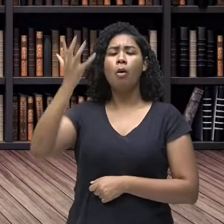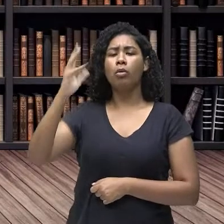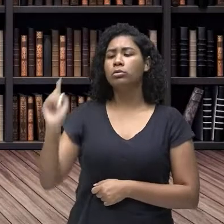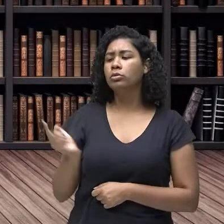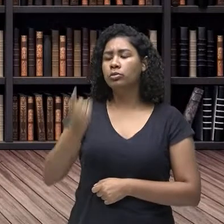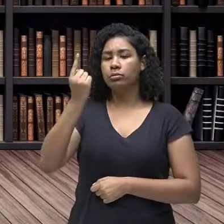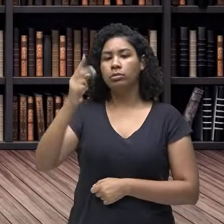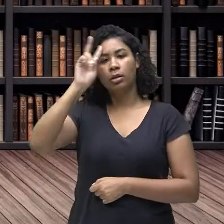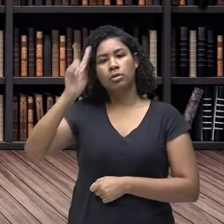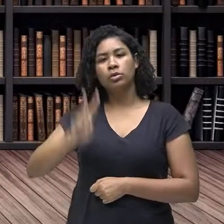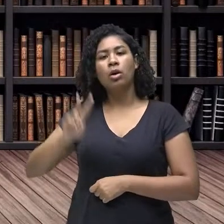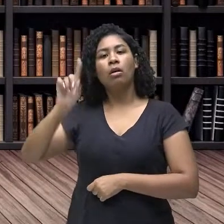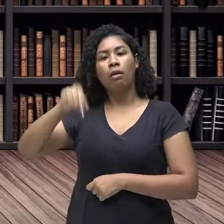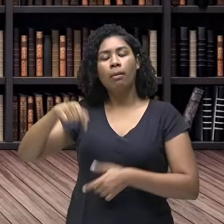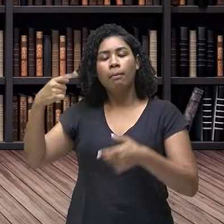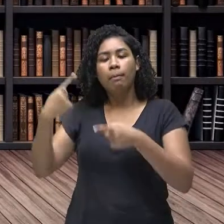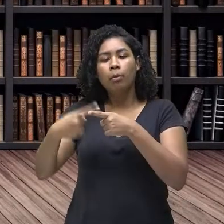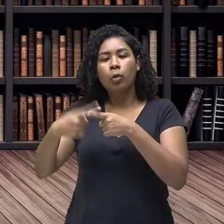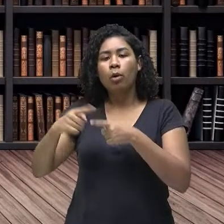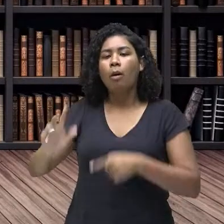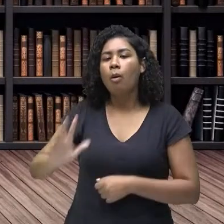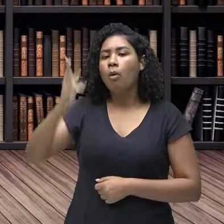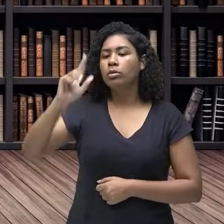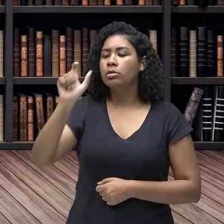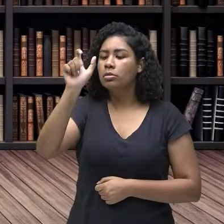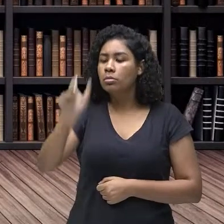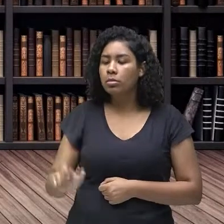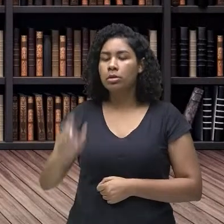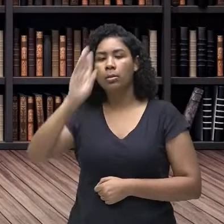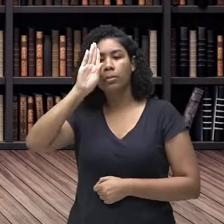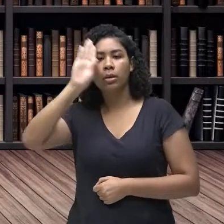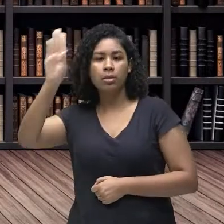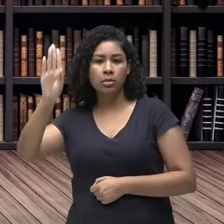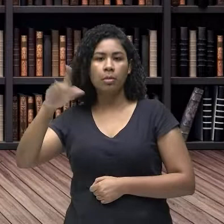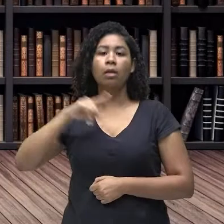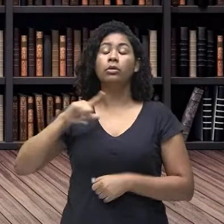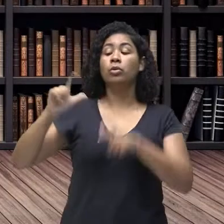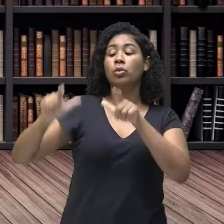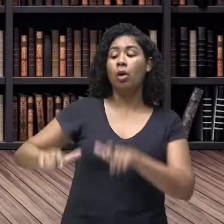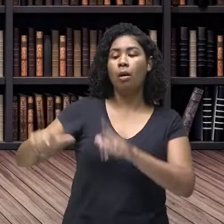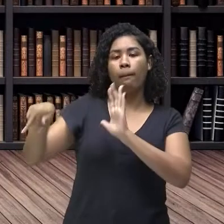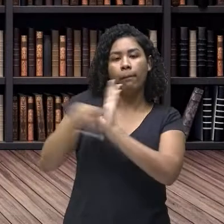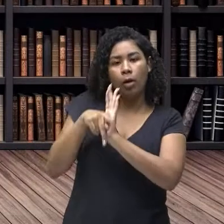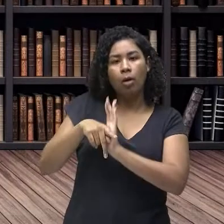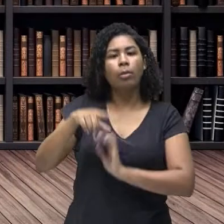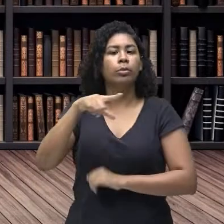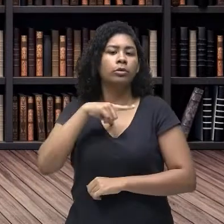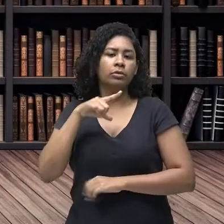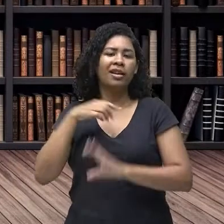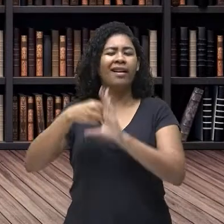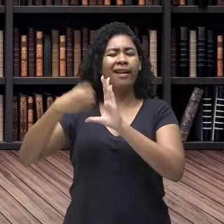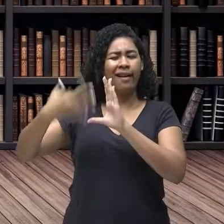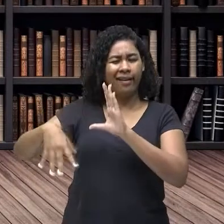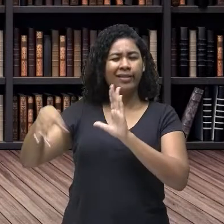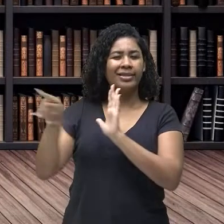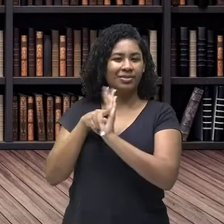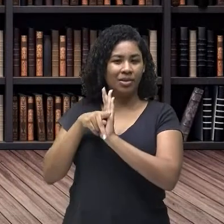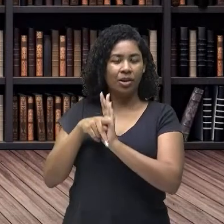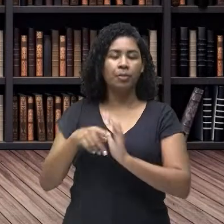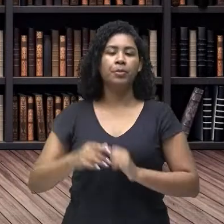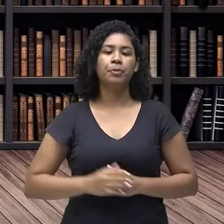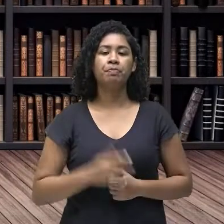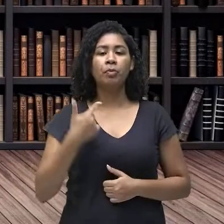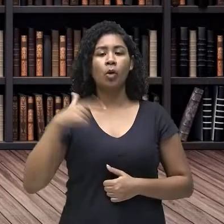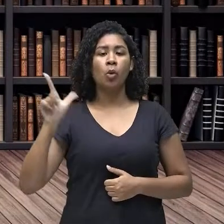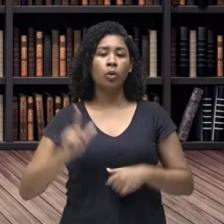se desenrola por um personagem principal, tem um espaço determinado, tudo isso nós vimos. Temos o e-mail,